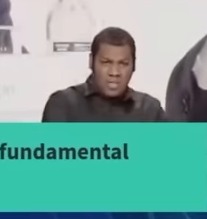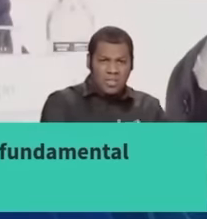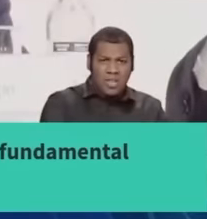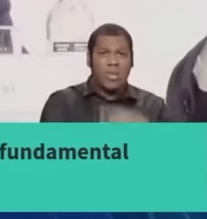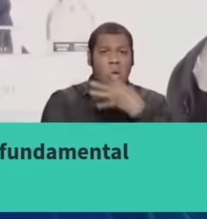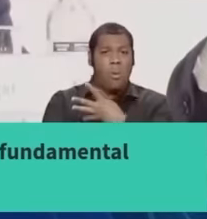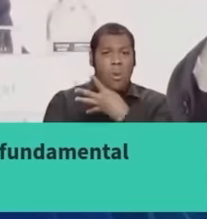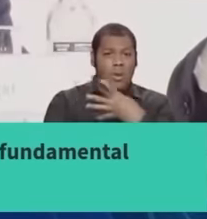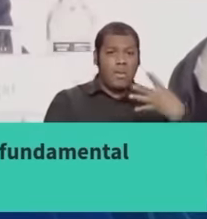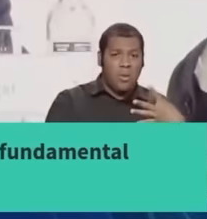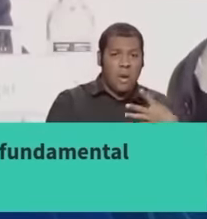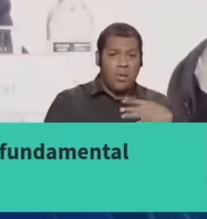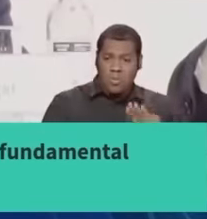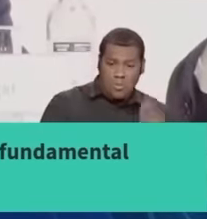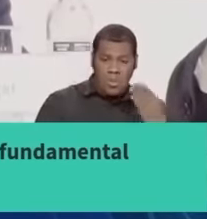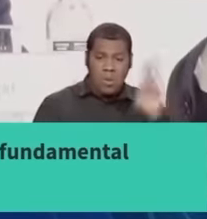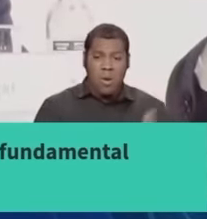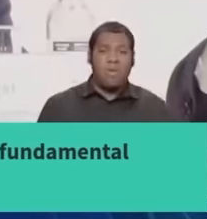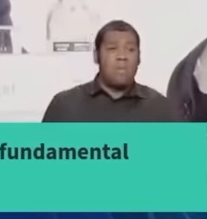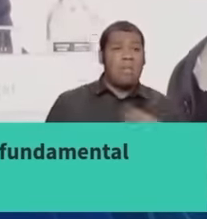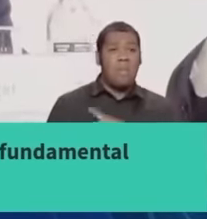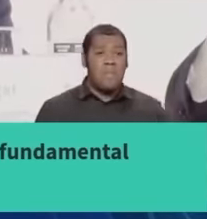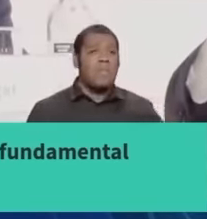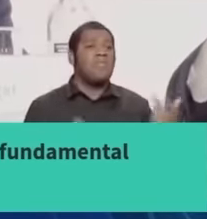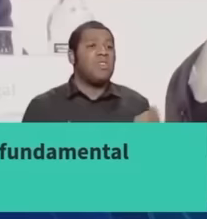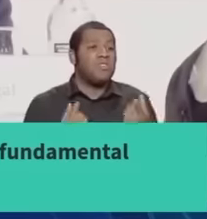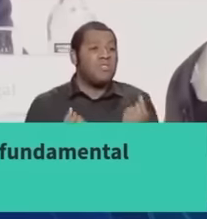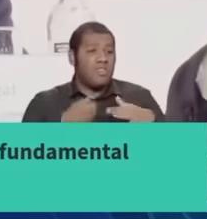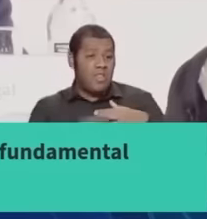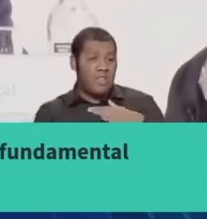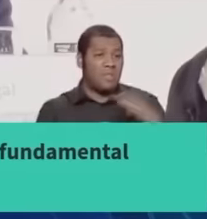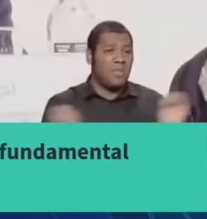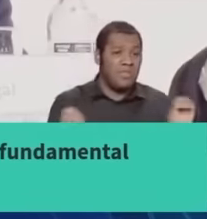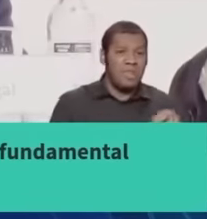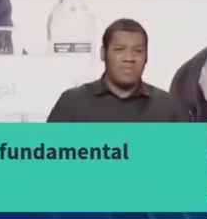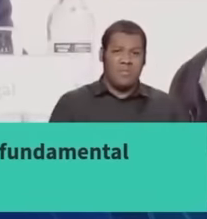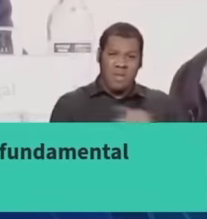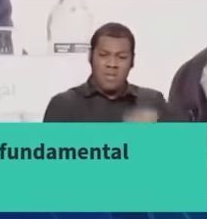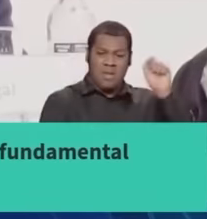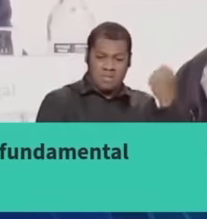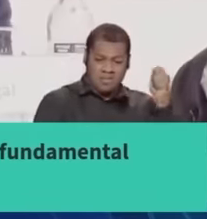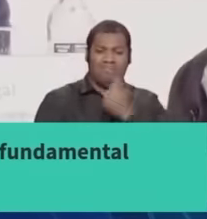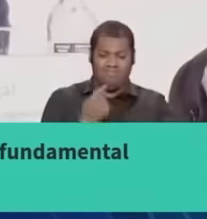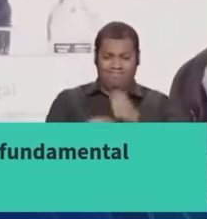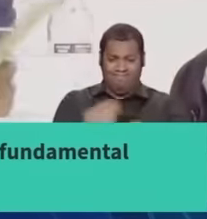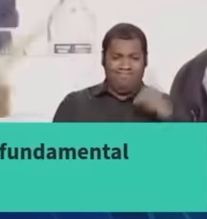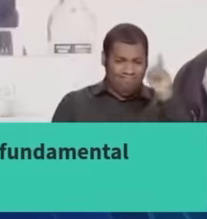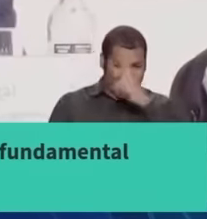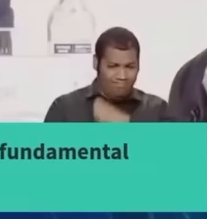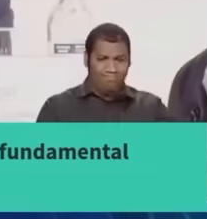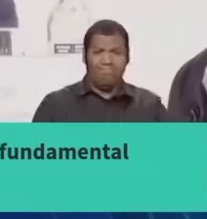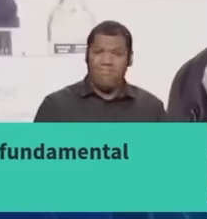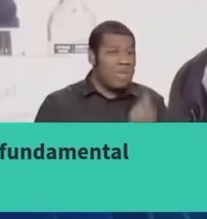que era presidente. Não se sabe o que ele fez com o dinheiro e a Argentina hoje está passando uma situação econômica muito difícil, porque não tem dólar nem